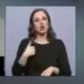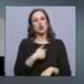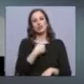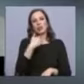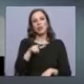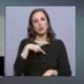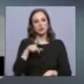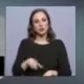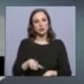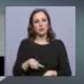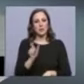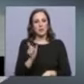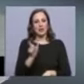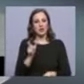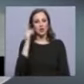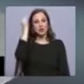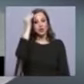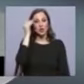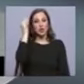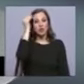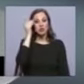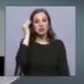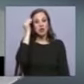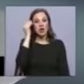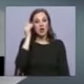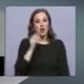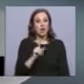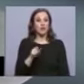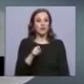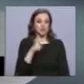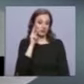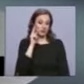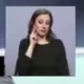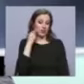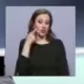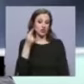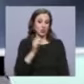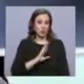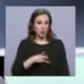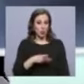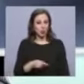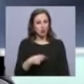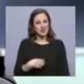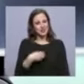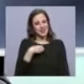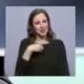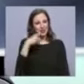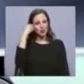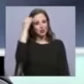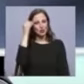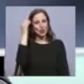uma palavra única soltado o outro não viajando pelo mundo fica também sempre com essas coisas o vasco